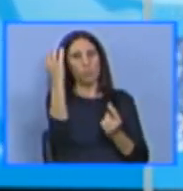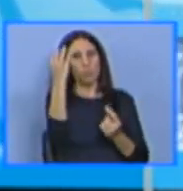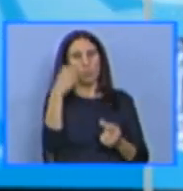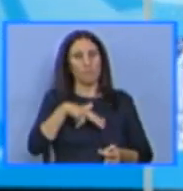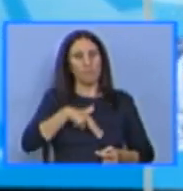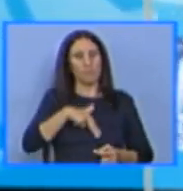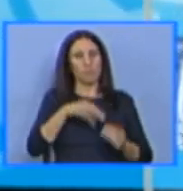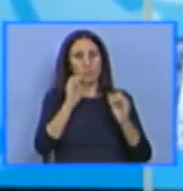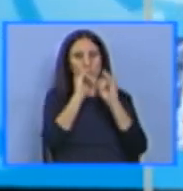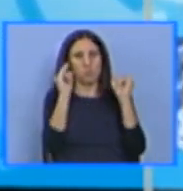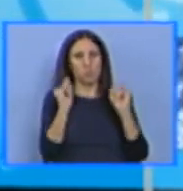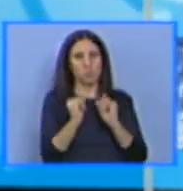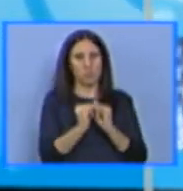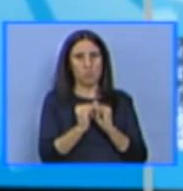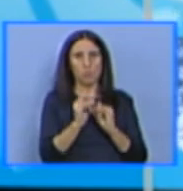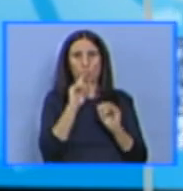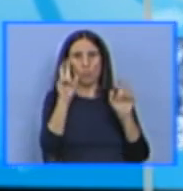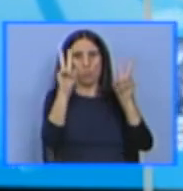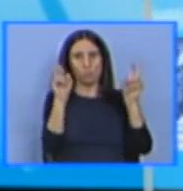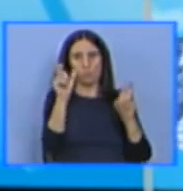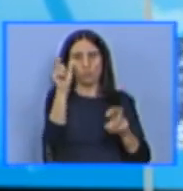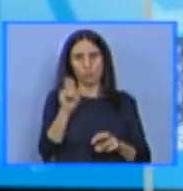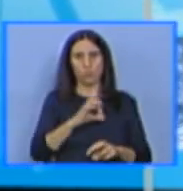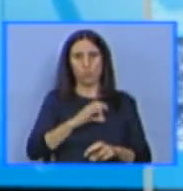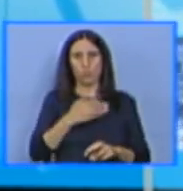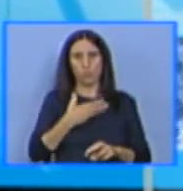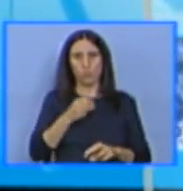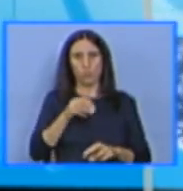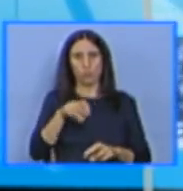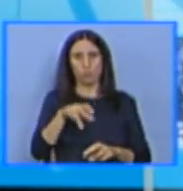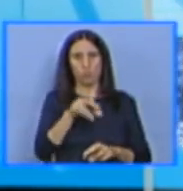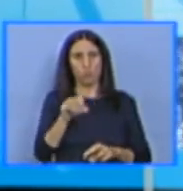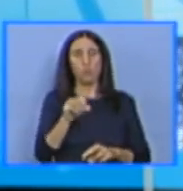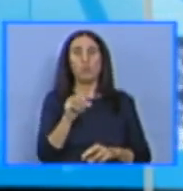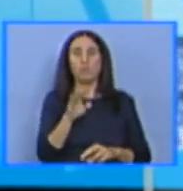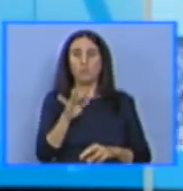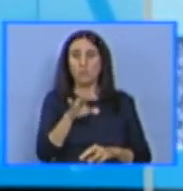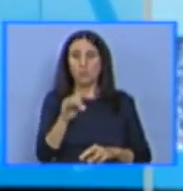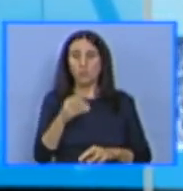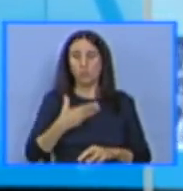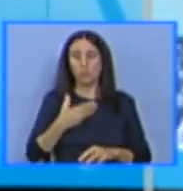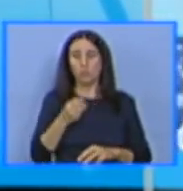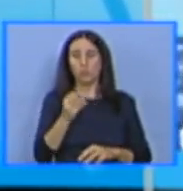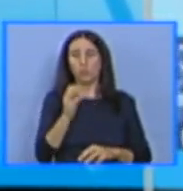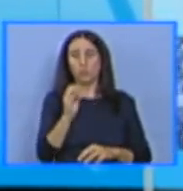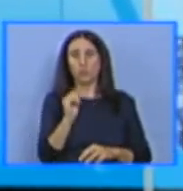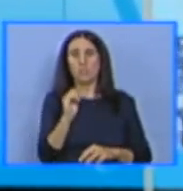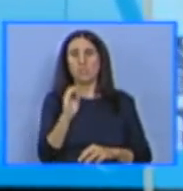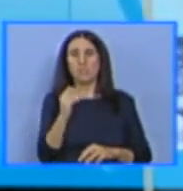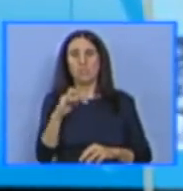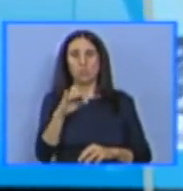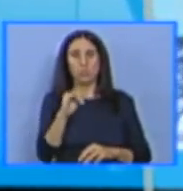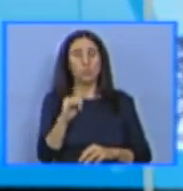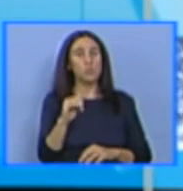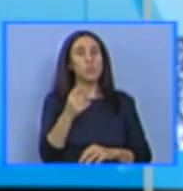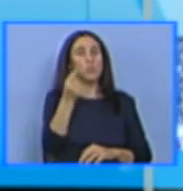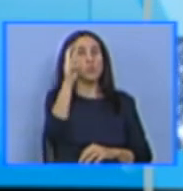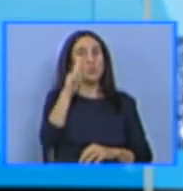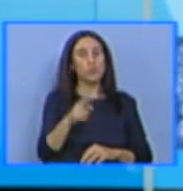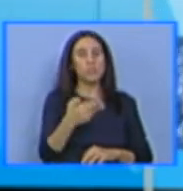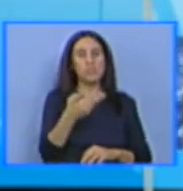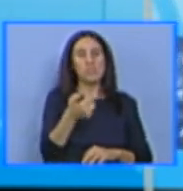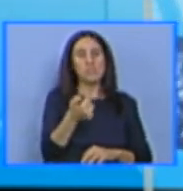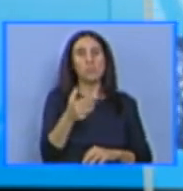prémio internacional que tem o nome do Sr. Dom António Francisco dos Santos. É um prémio de 75 mil euros